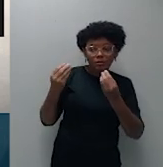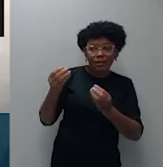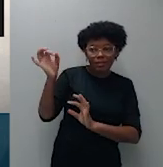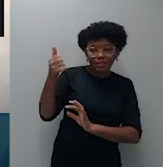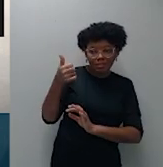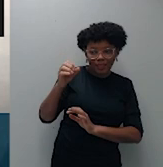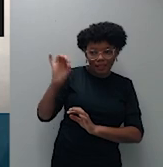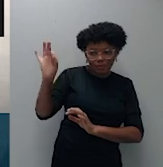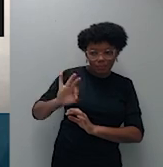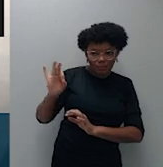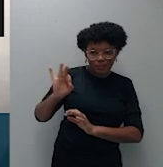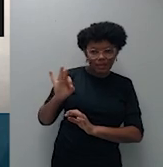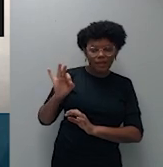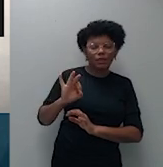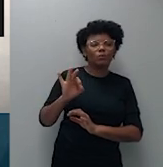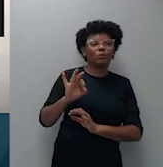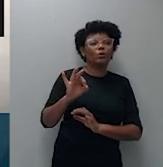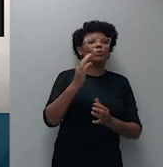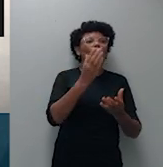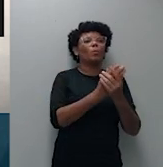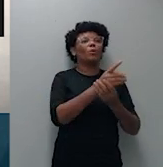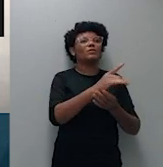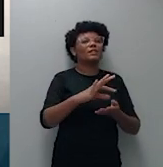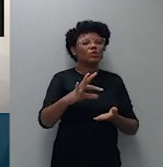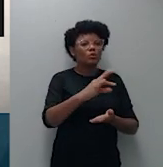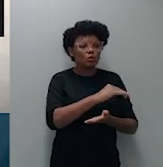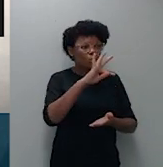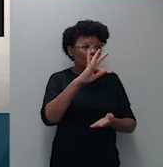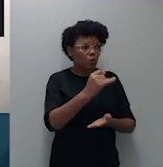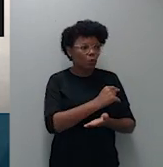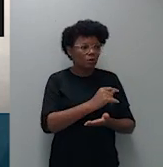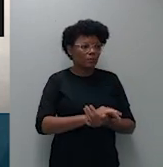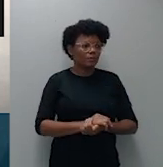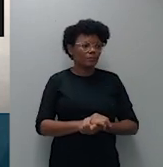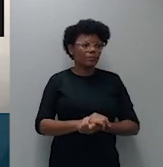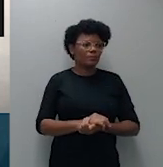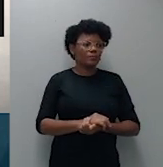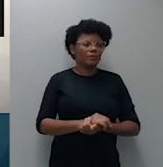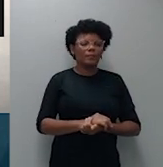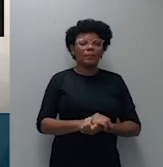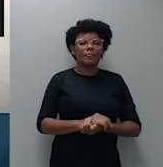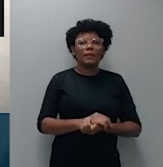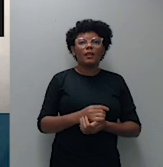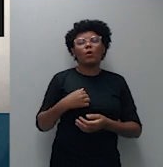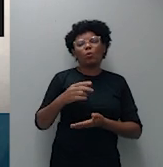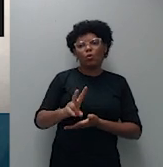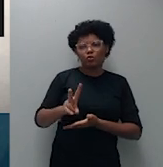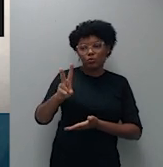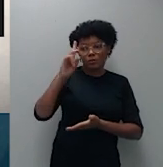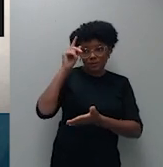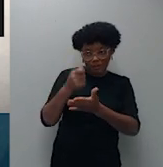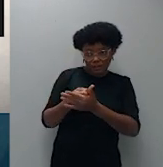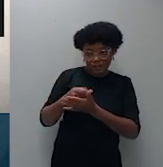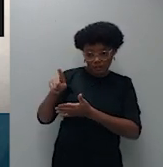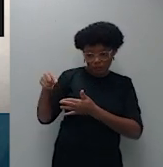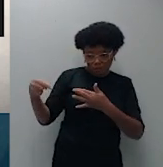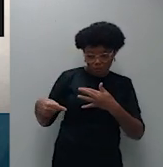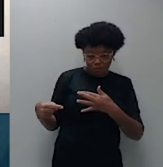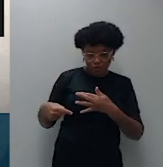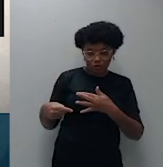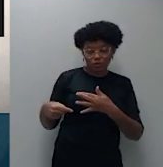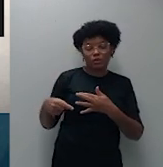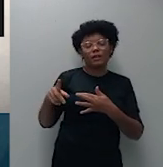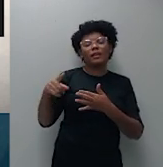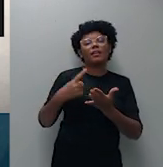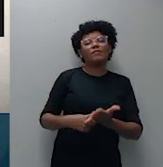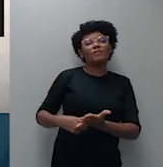em 10% sobre o valor da causa no Agravo interno artigo que seja mantidas as decisões da